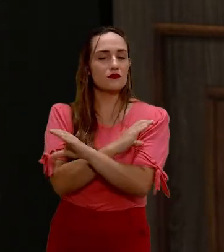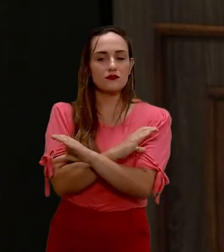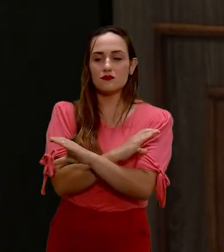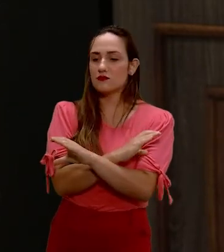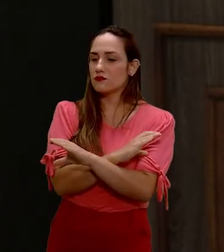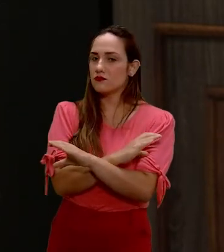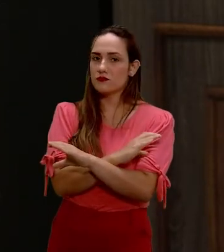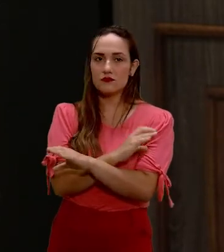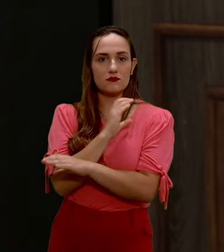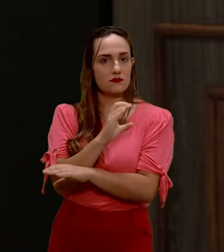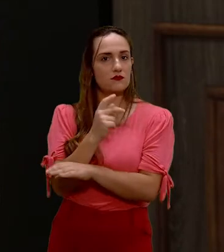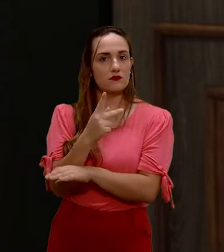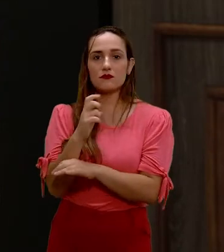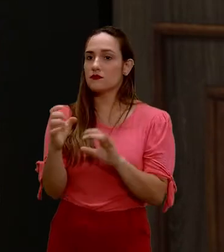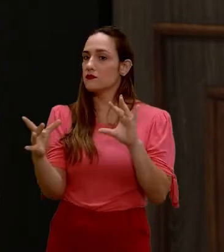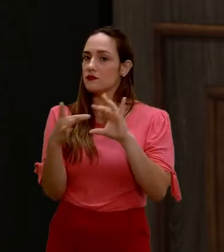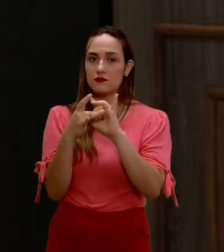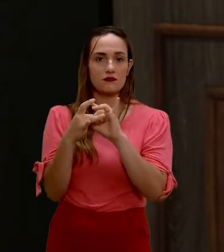time, o tempo todo.